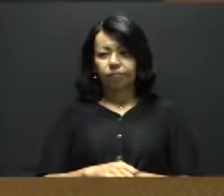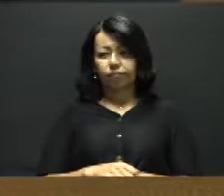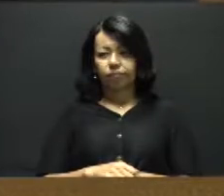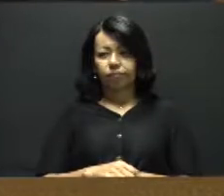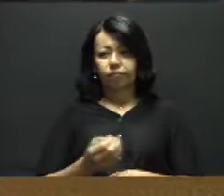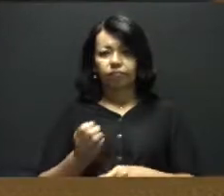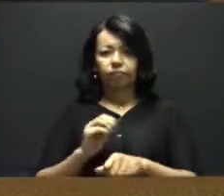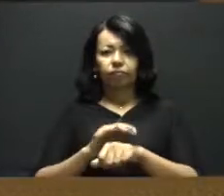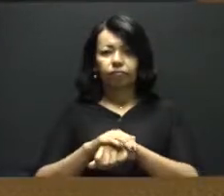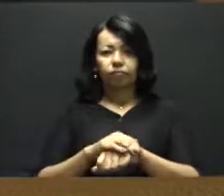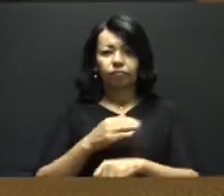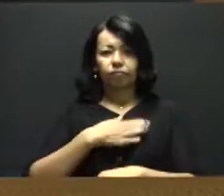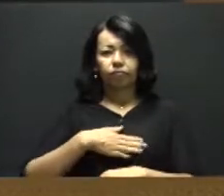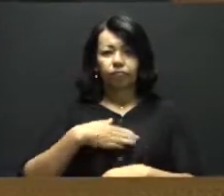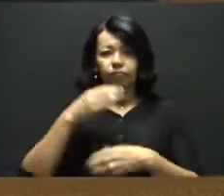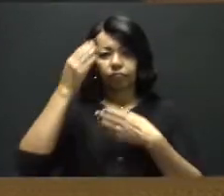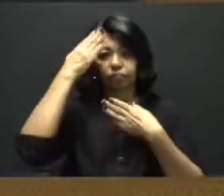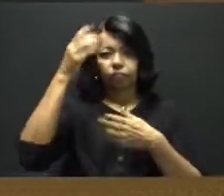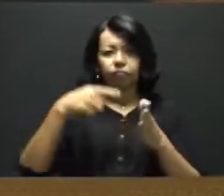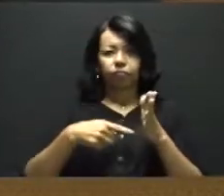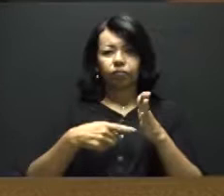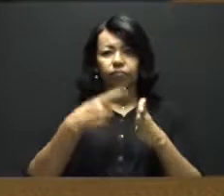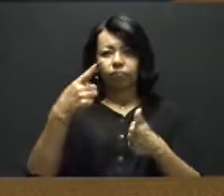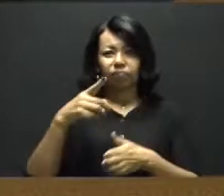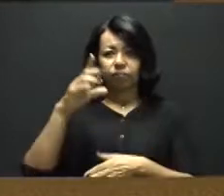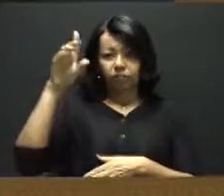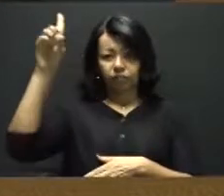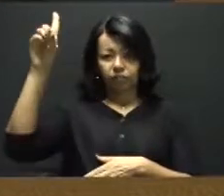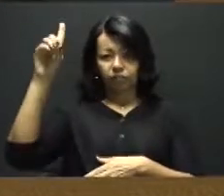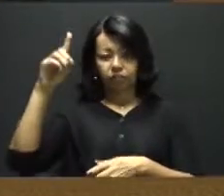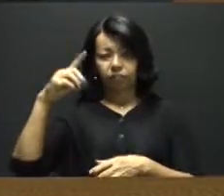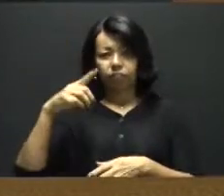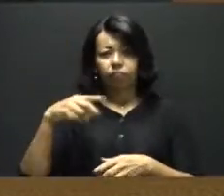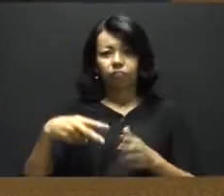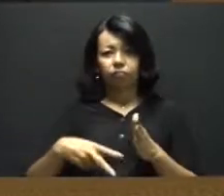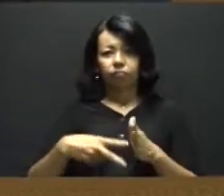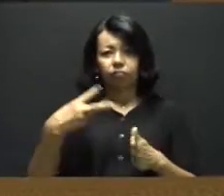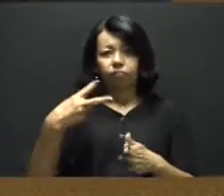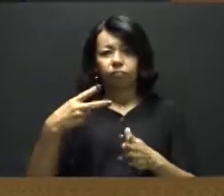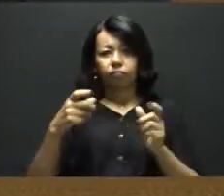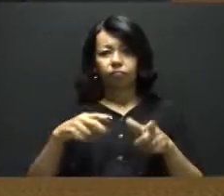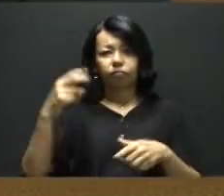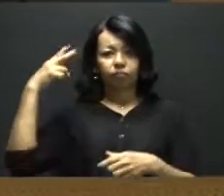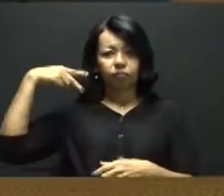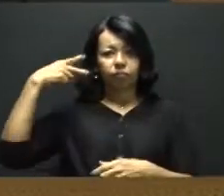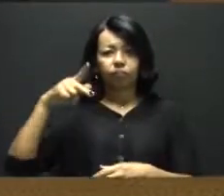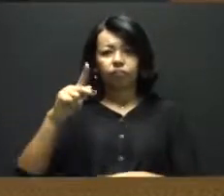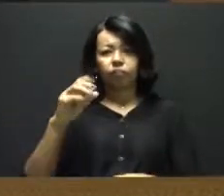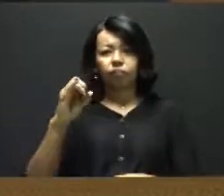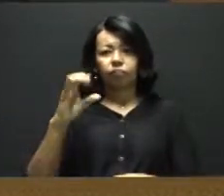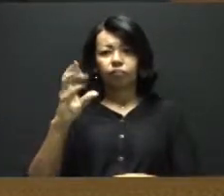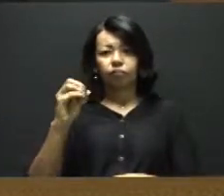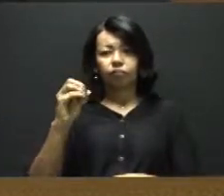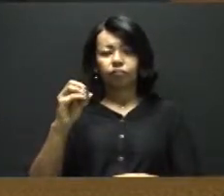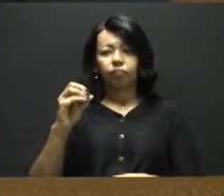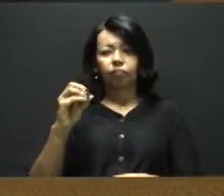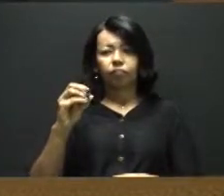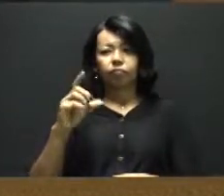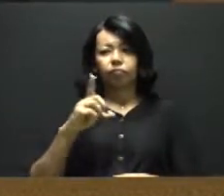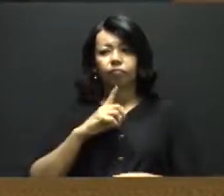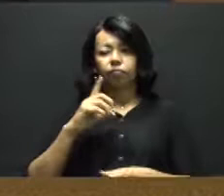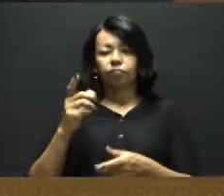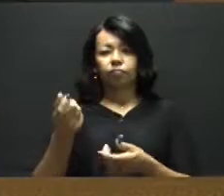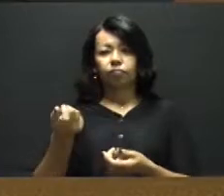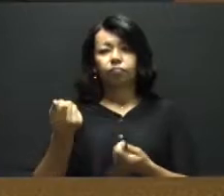nesta noite eu gostaria de agradecer primeiramente a deus e em segundo lugar o vereador e o san pio por ter me proporcionado